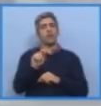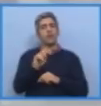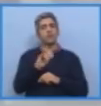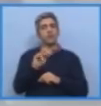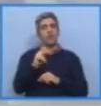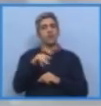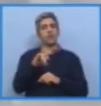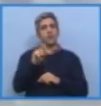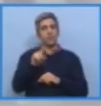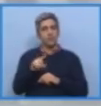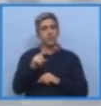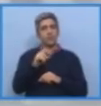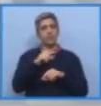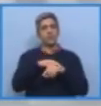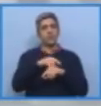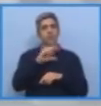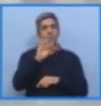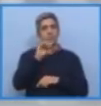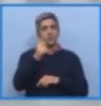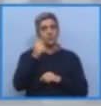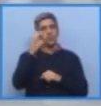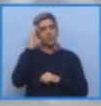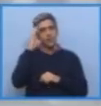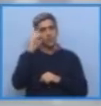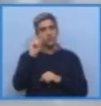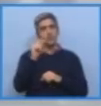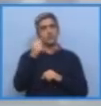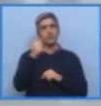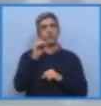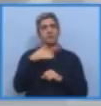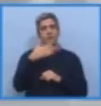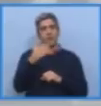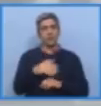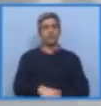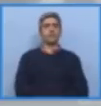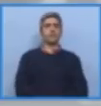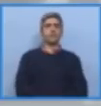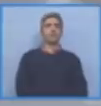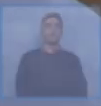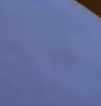Antena 1 pelas 22h45. Tenha então uma boa tarde, tenha também um bom fim de semana.